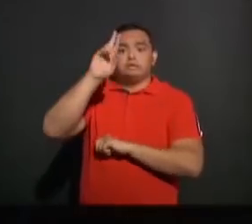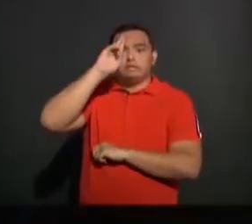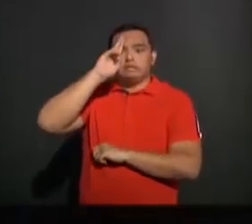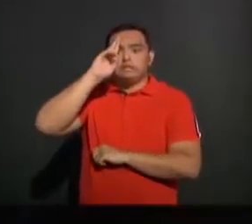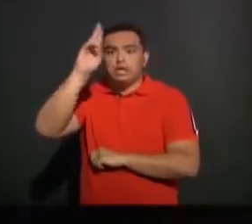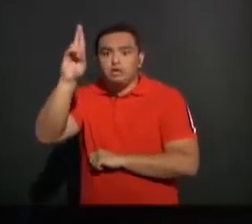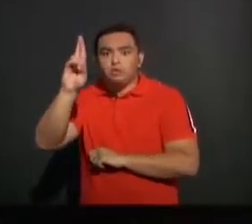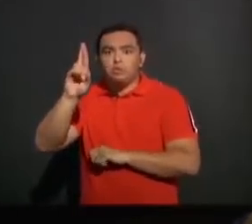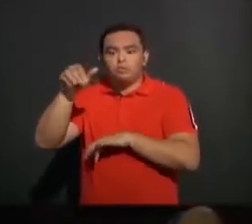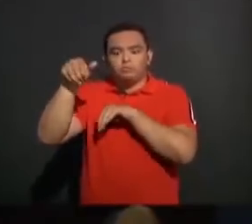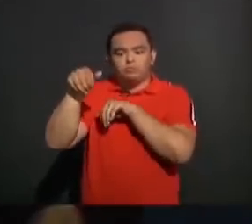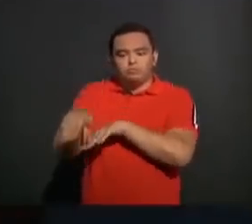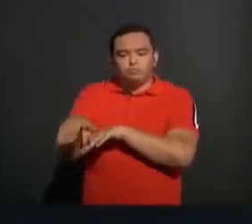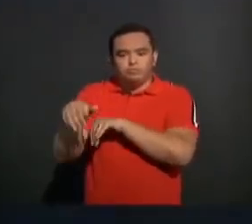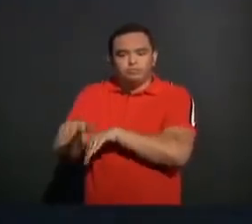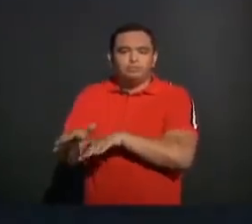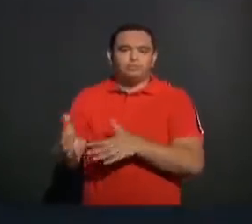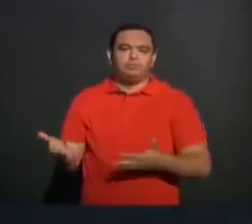dos?